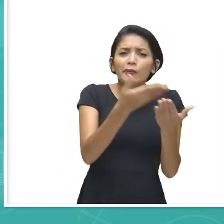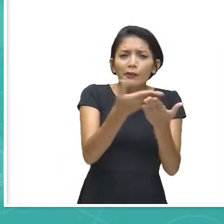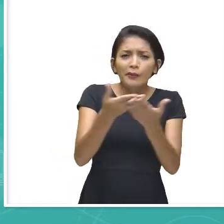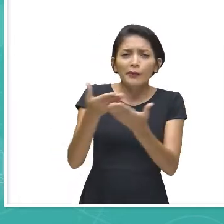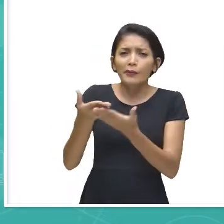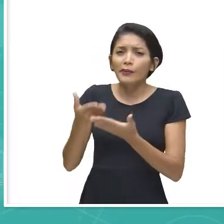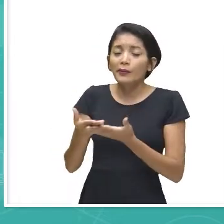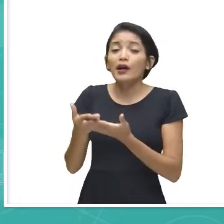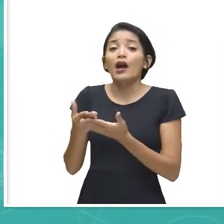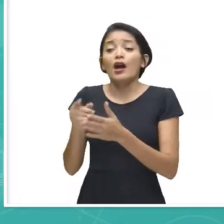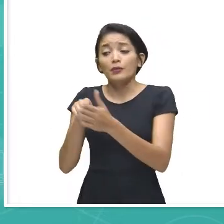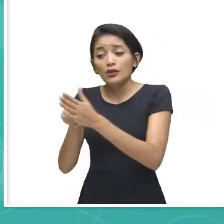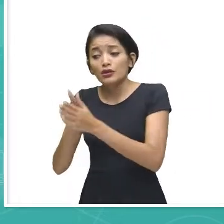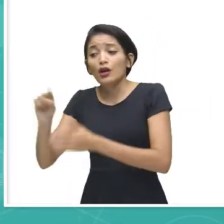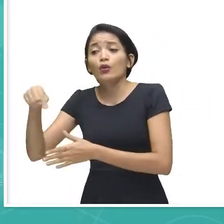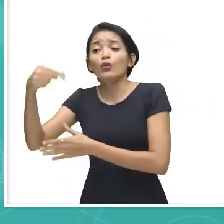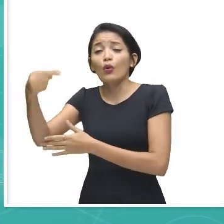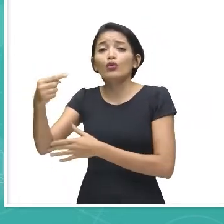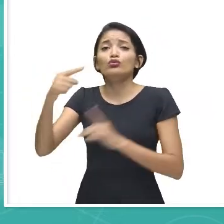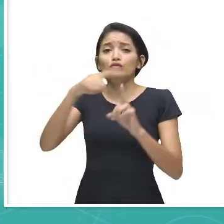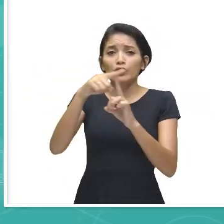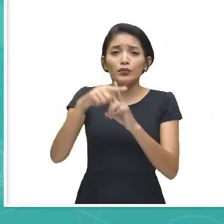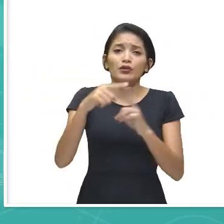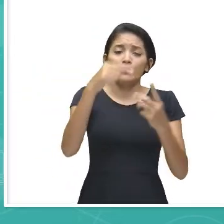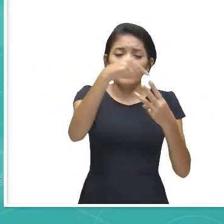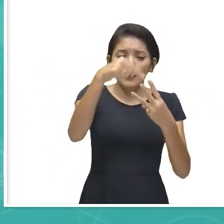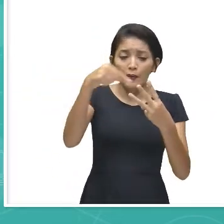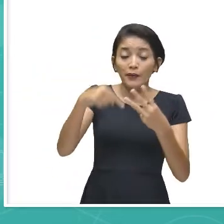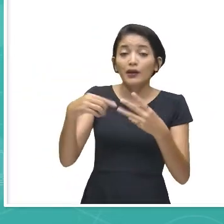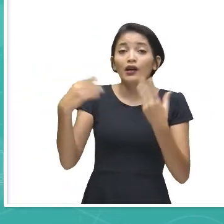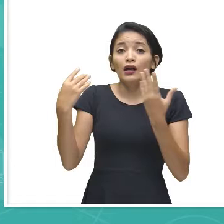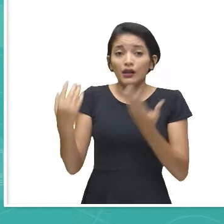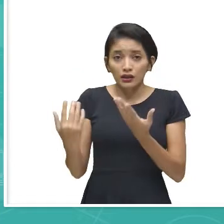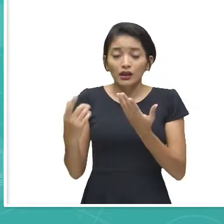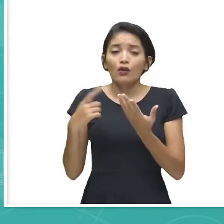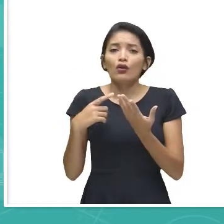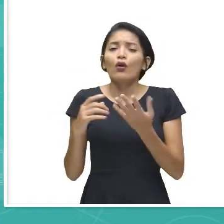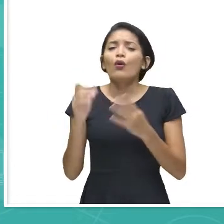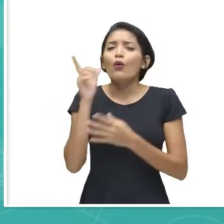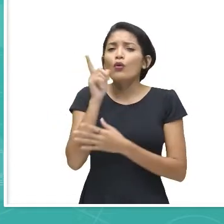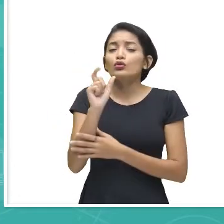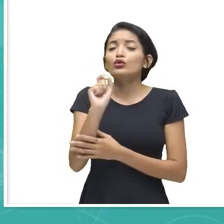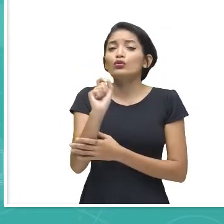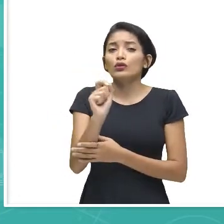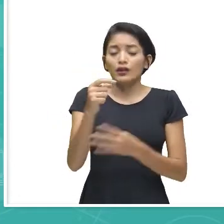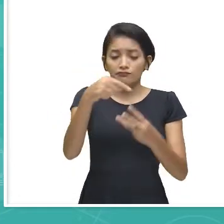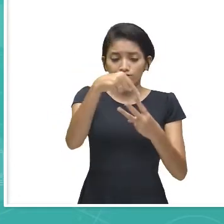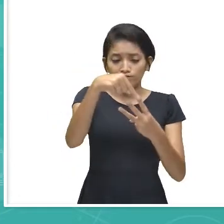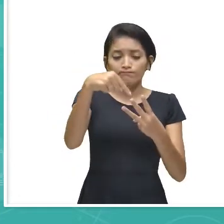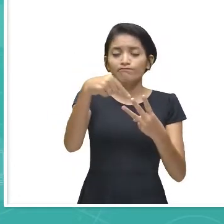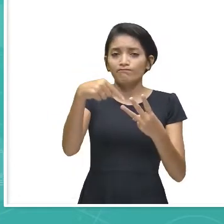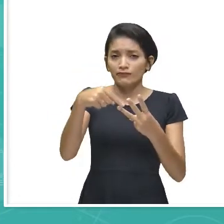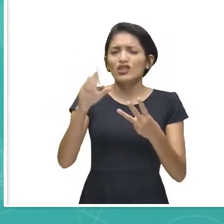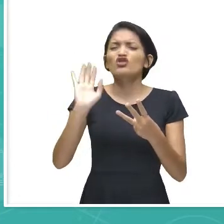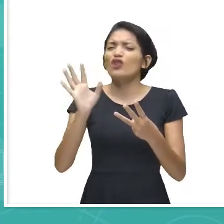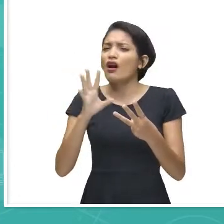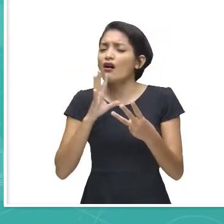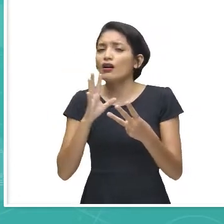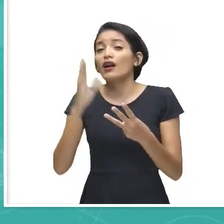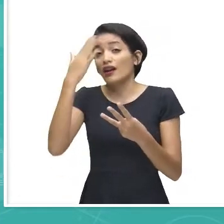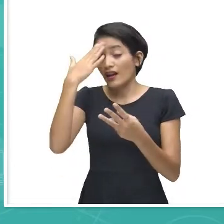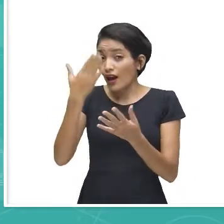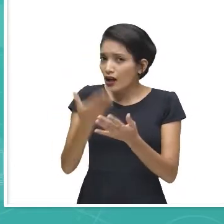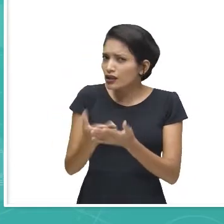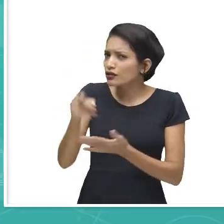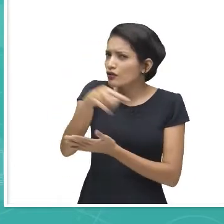estudiosos e fizeram outras classificações. Até que a gente chegou em 3 que são bastante conhecidas e eu tenho certeza que